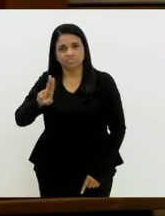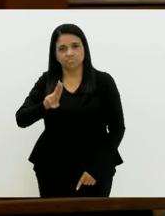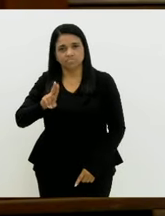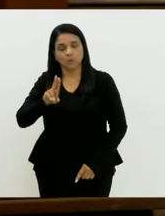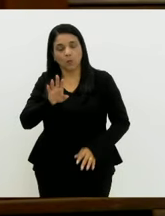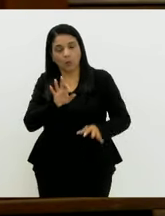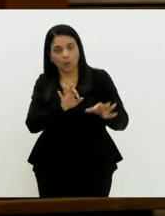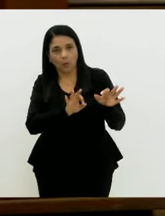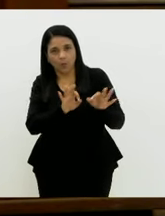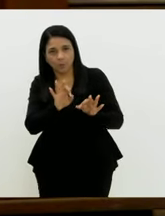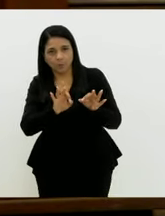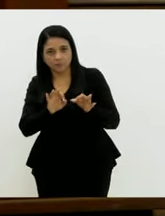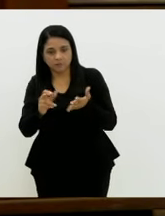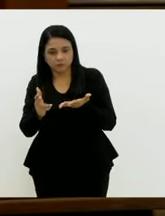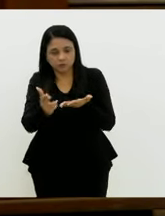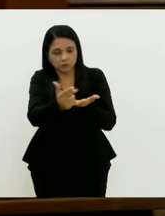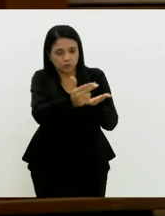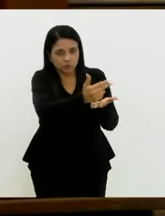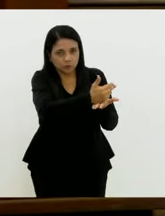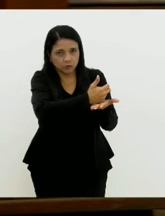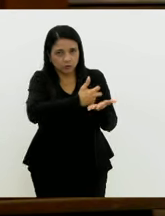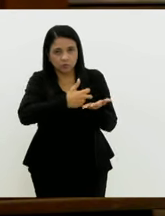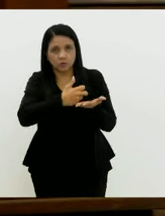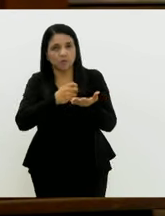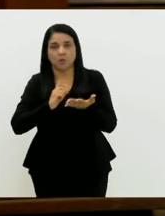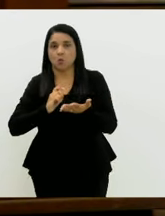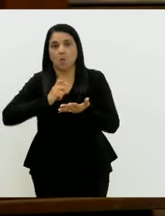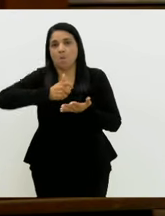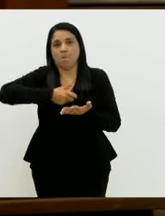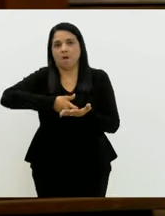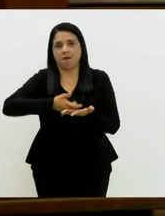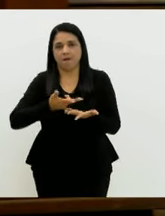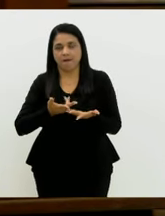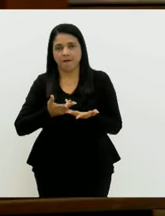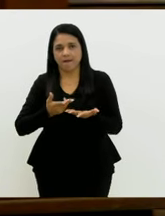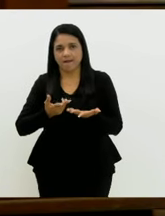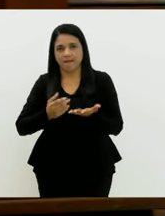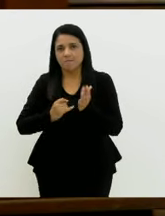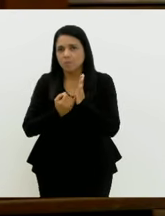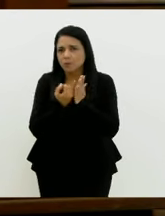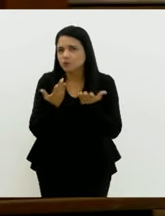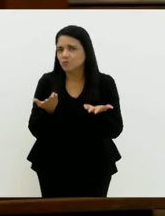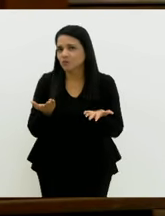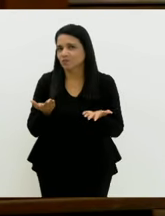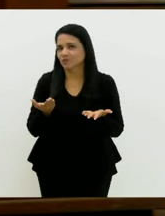planejamento tributário para não pagar tributo.